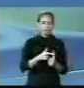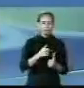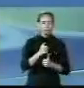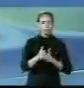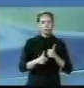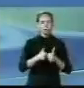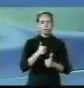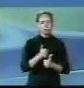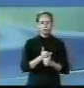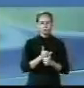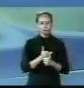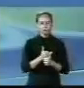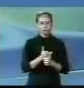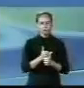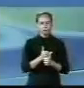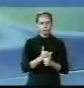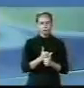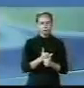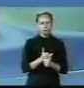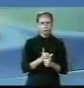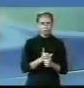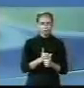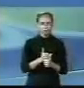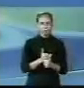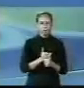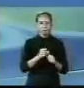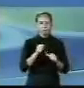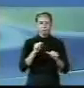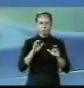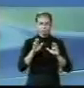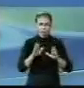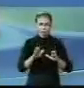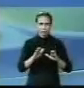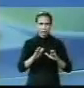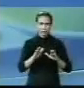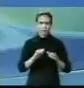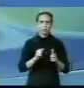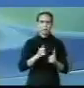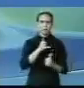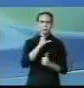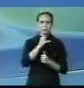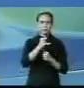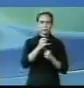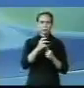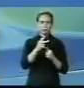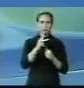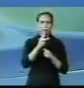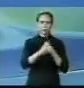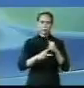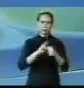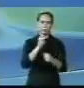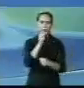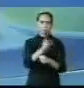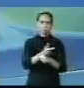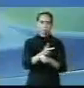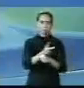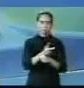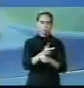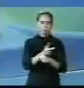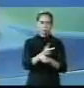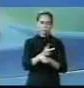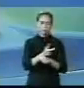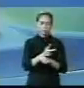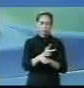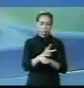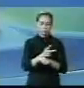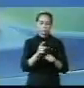mim, totalmente desnecessário. Você fazer um acesso a um servidor do Orkut de dentro da sua empresa. Os usuários não